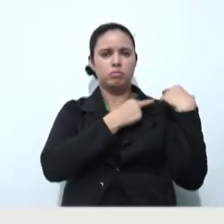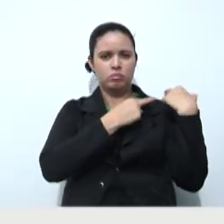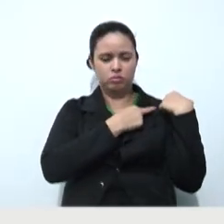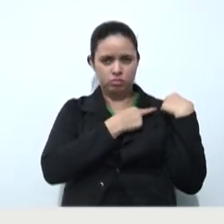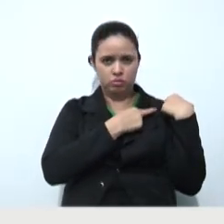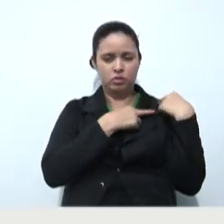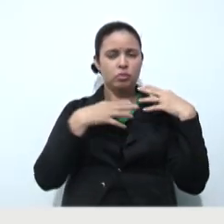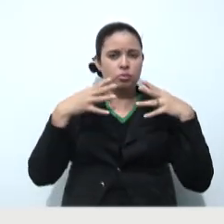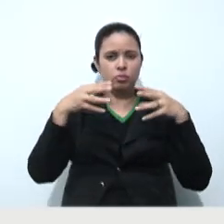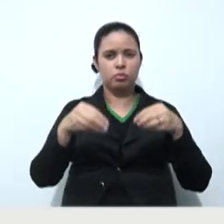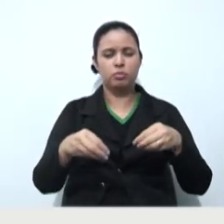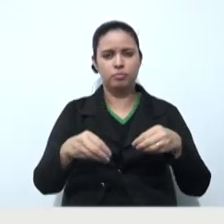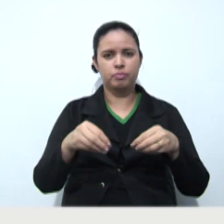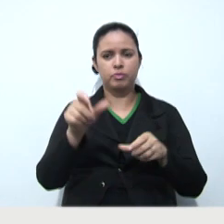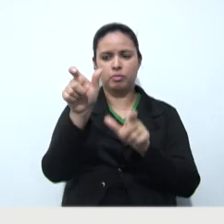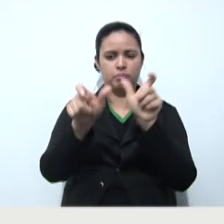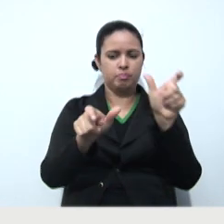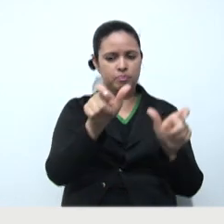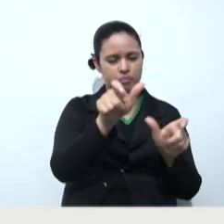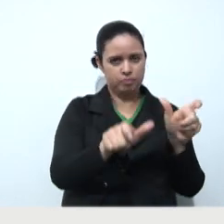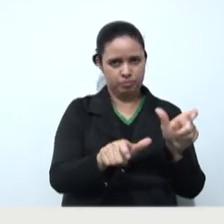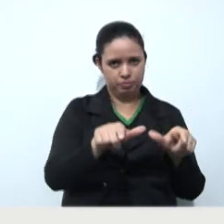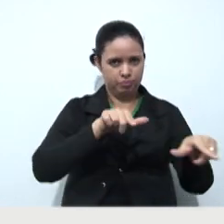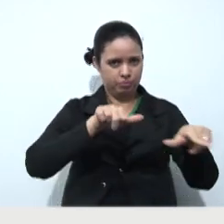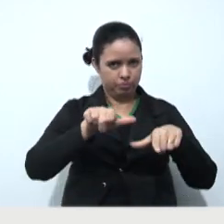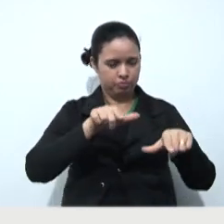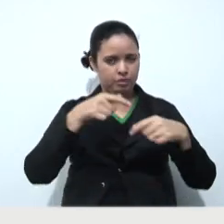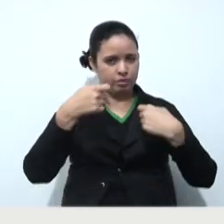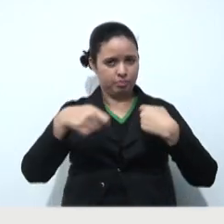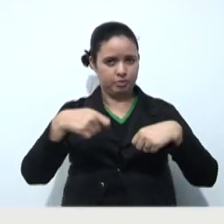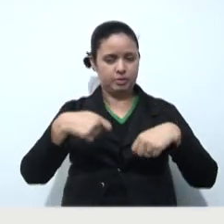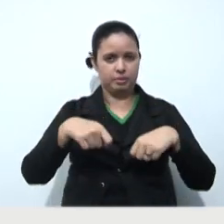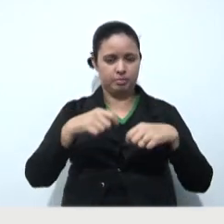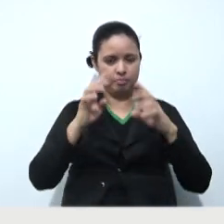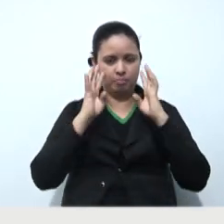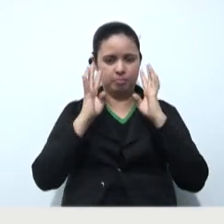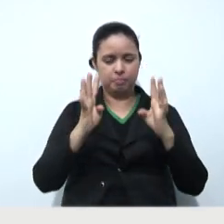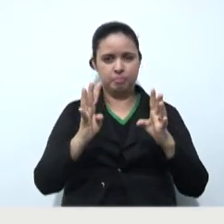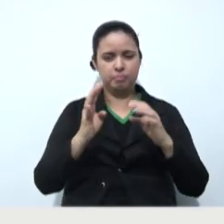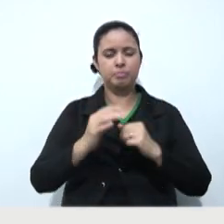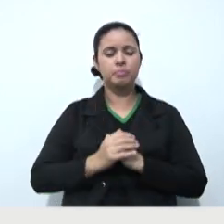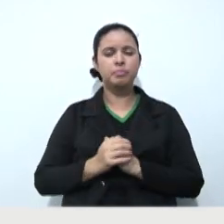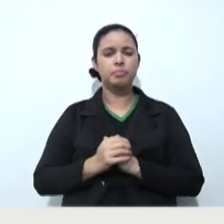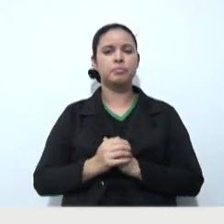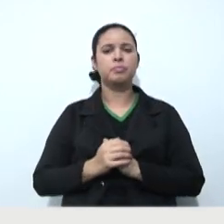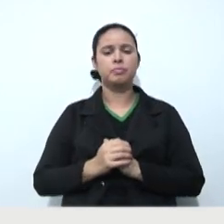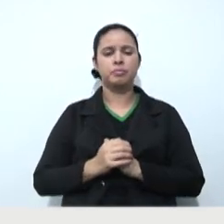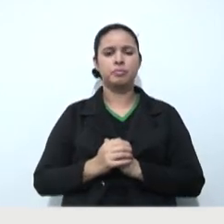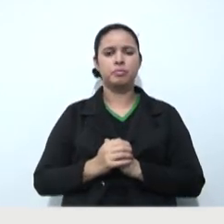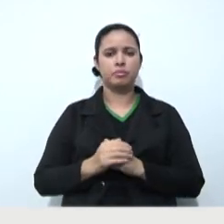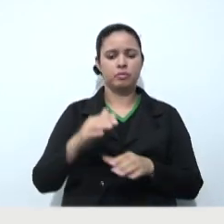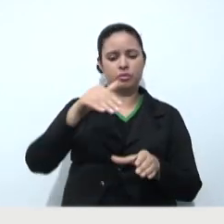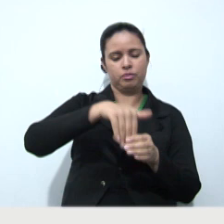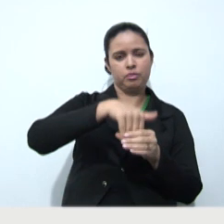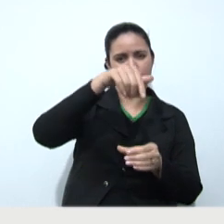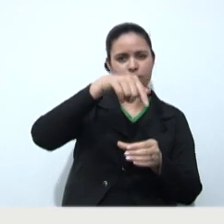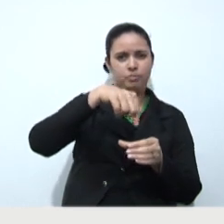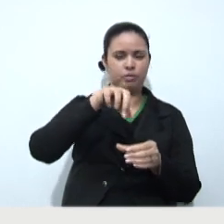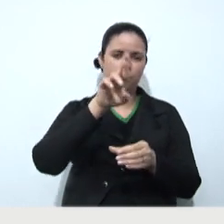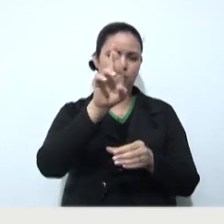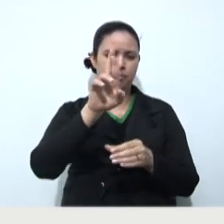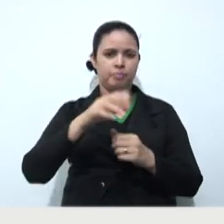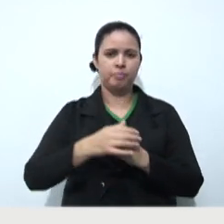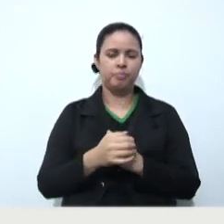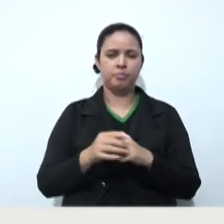isso, o funcionário precisa atentar-se para alguns pontos: participar da eleição dos seus representantes,